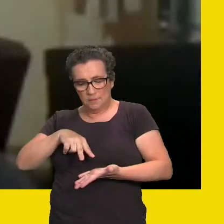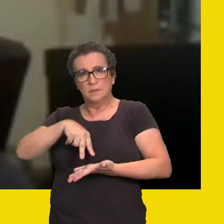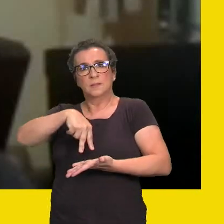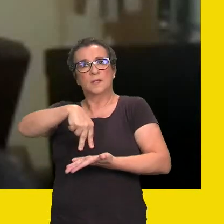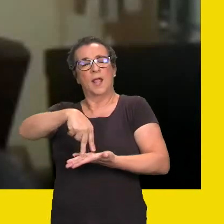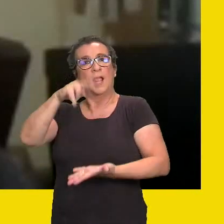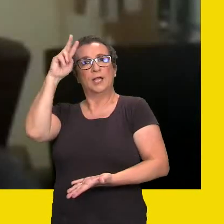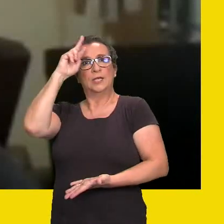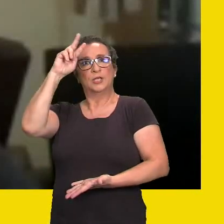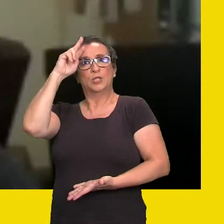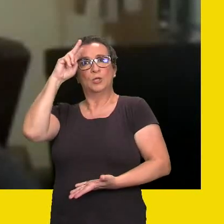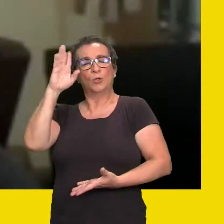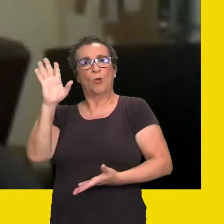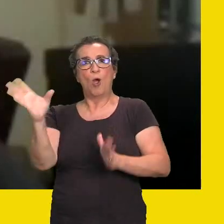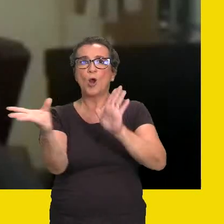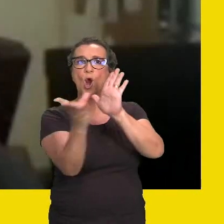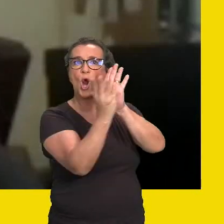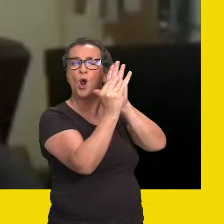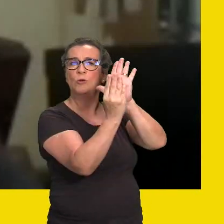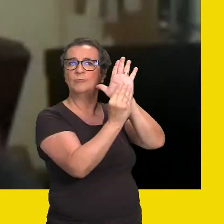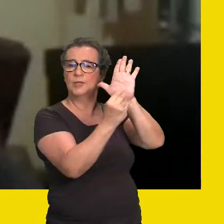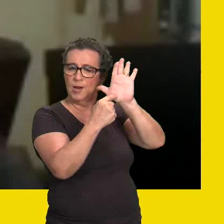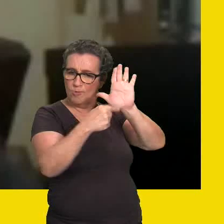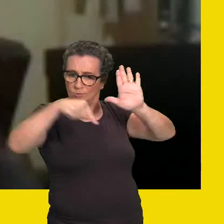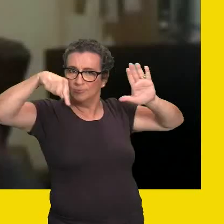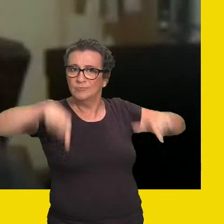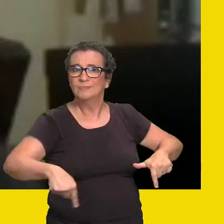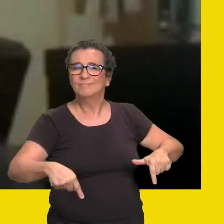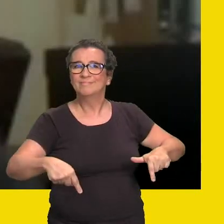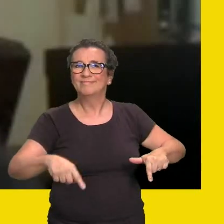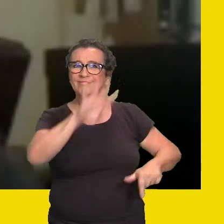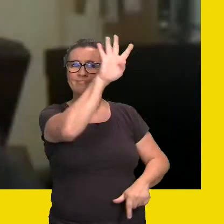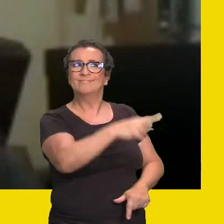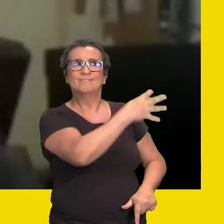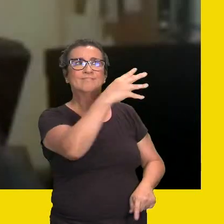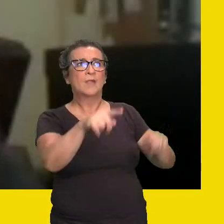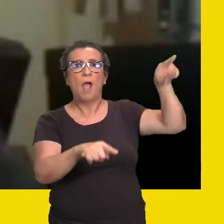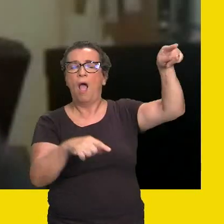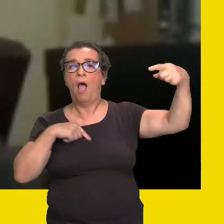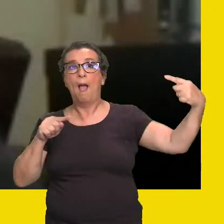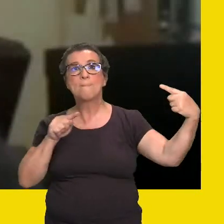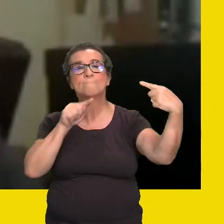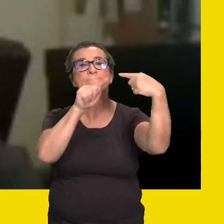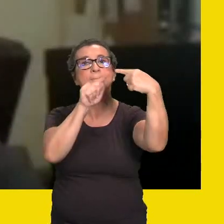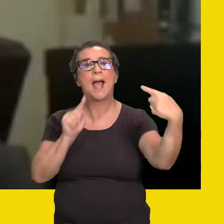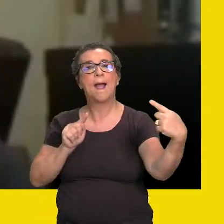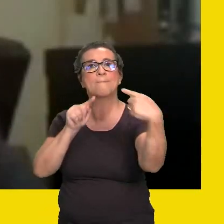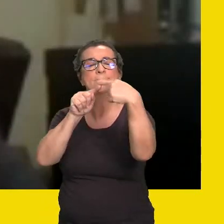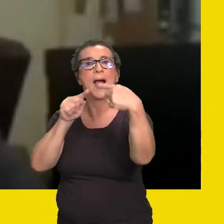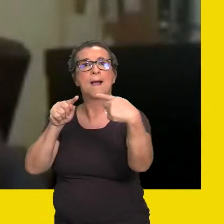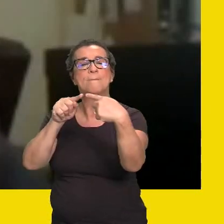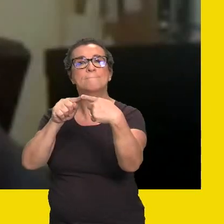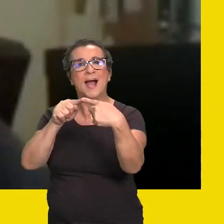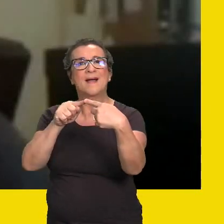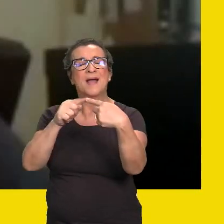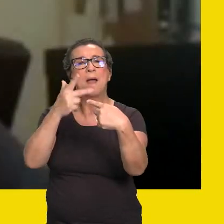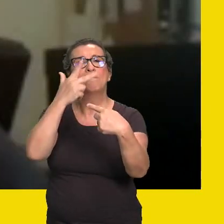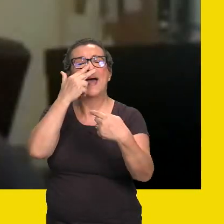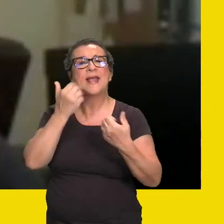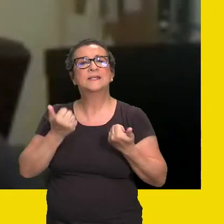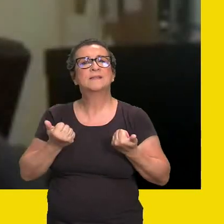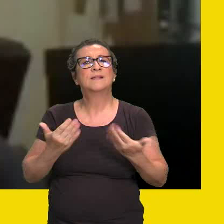dentro daquele conteúdo construído lá na grade curricular, isso faz, além de dar